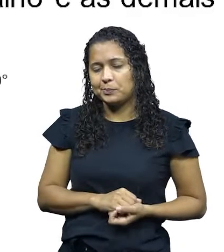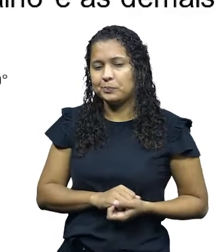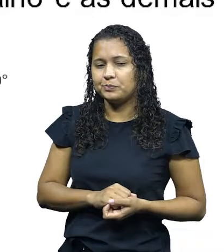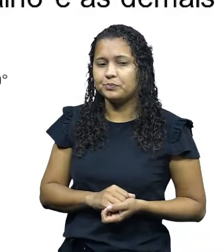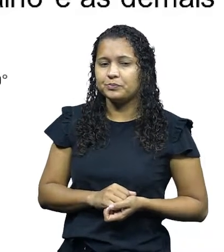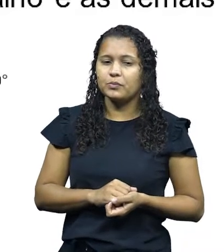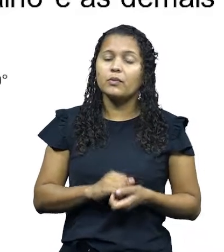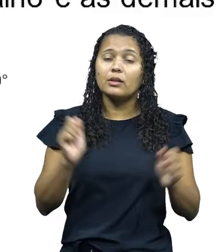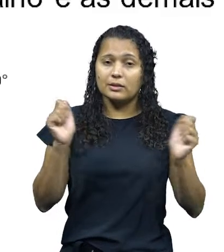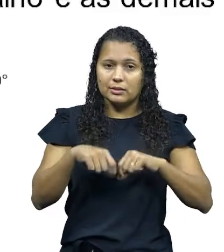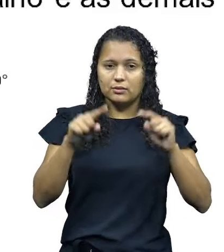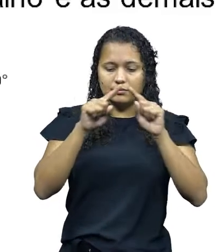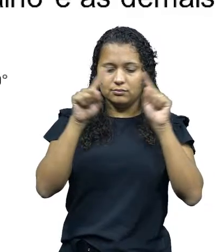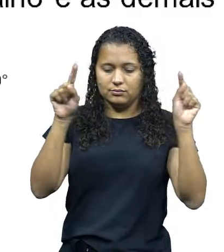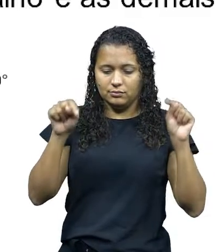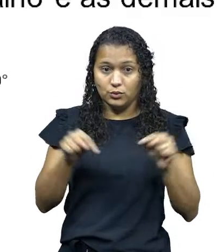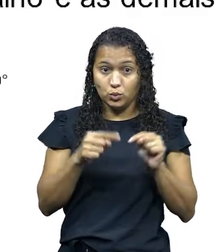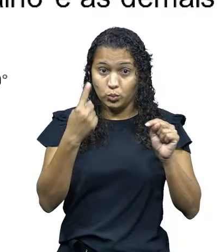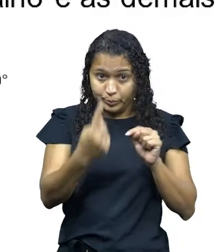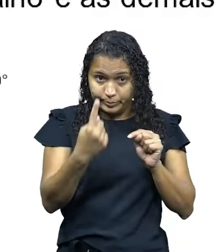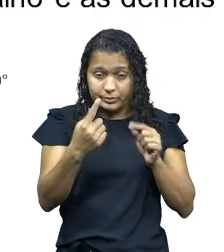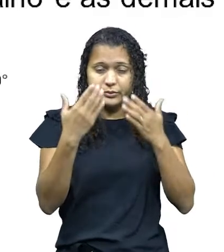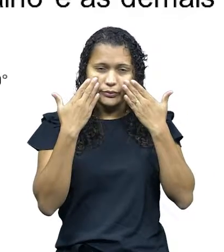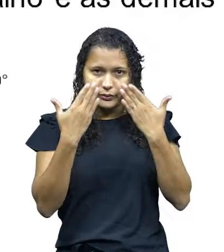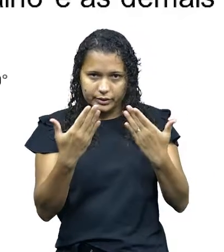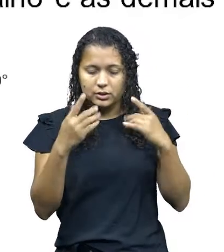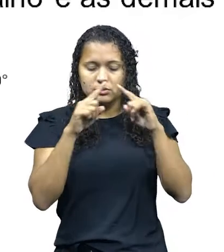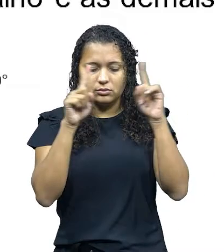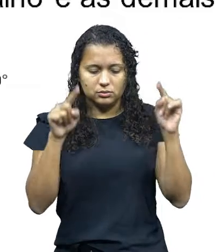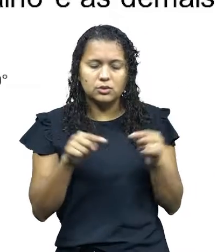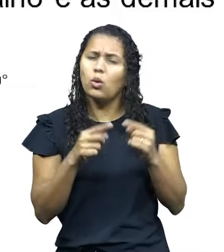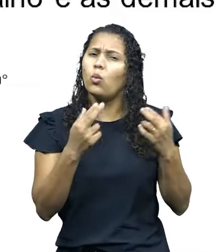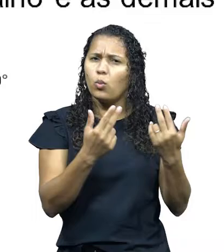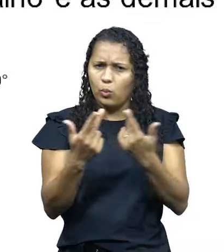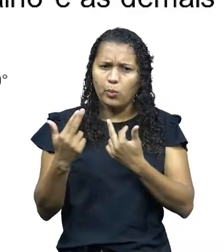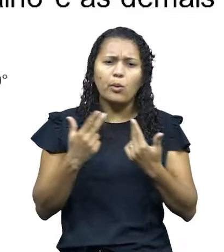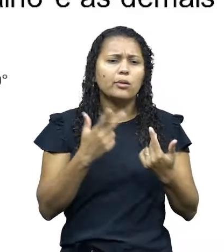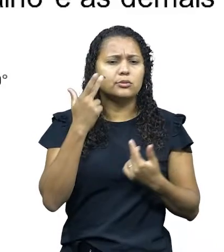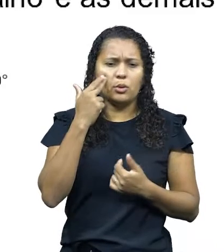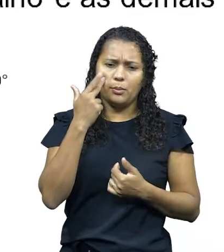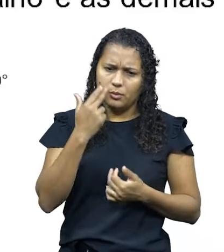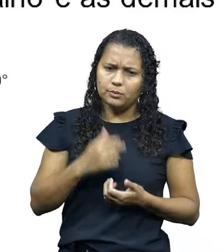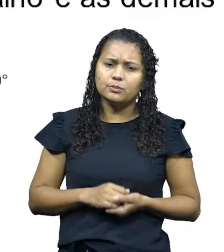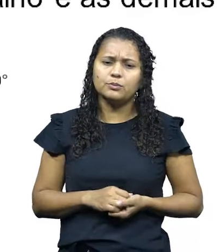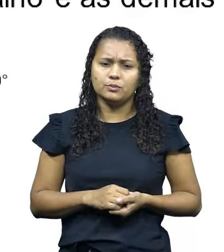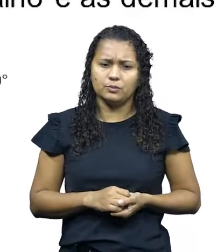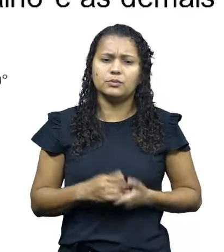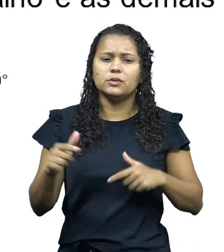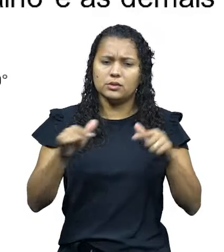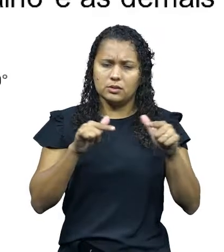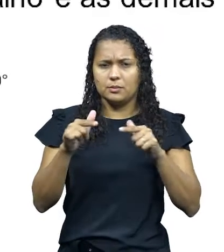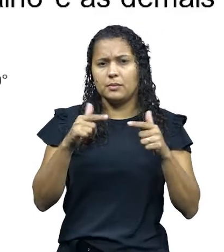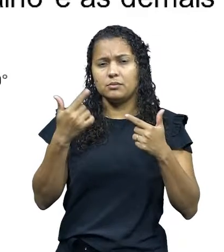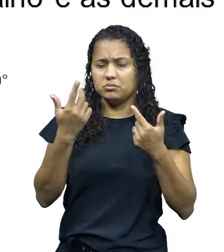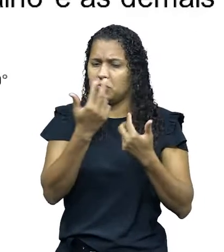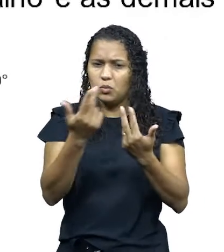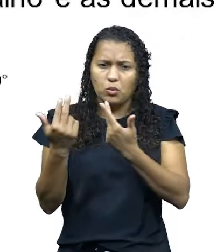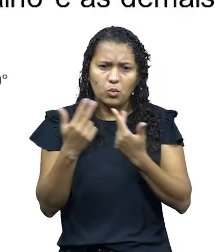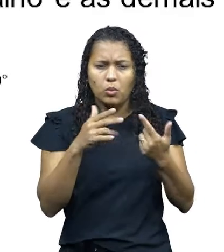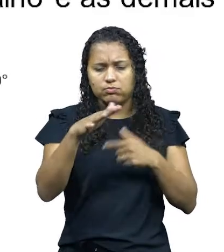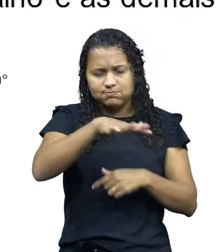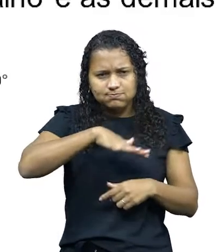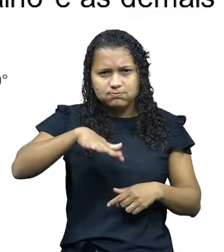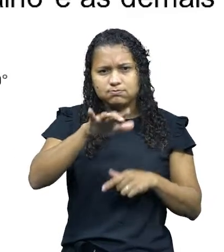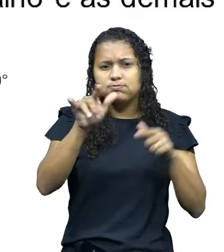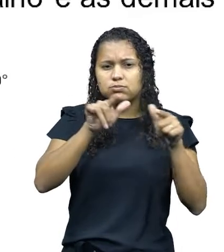gente desenha uma das faces no mesmo plano de trabalho e as demais